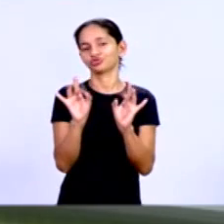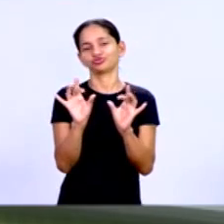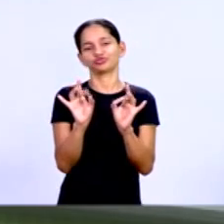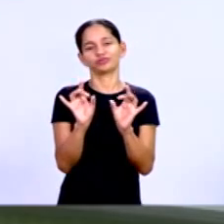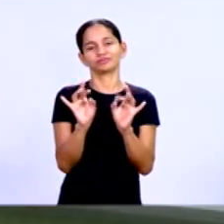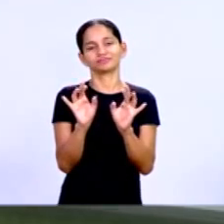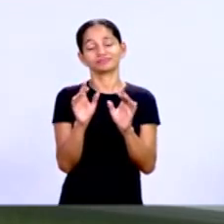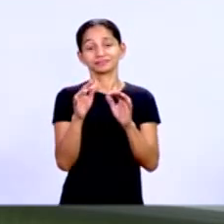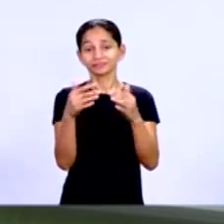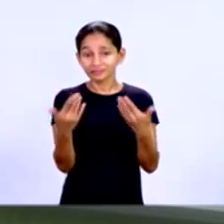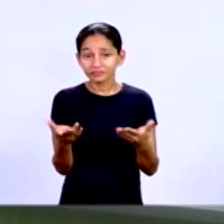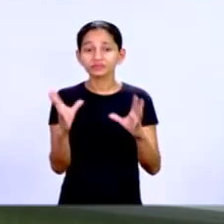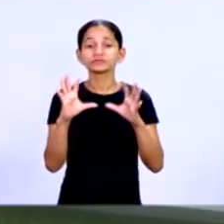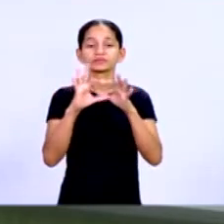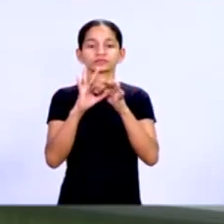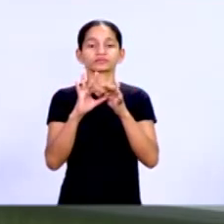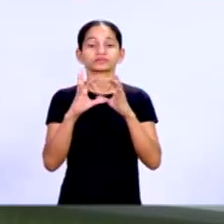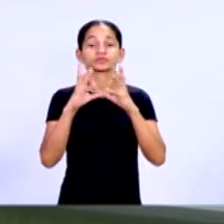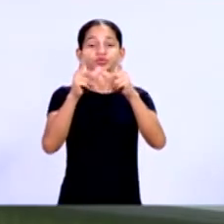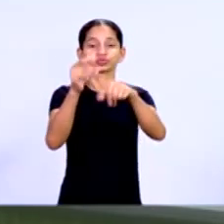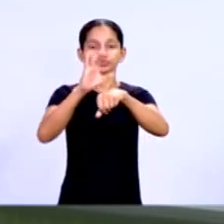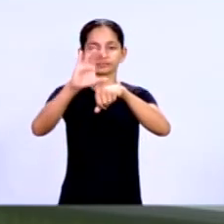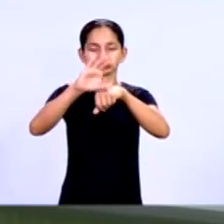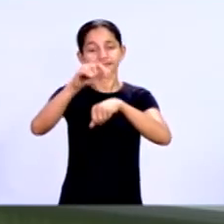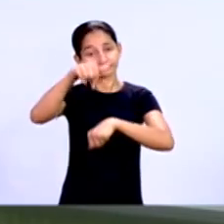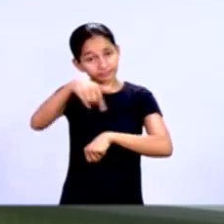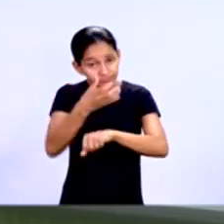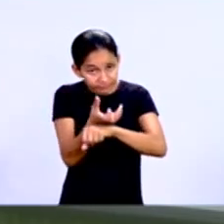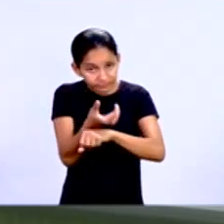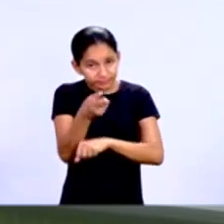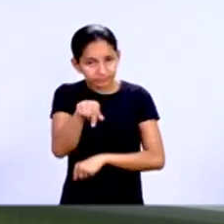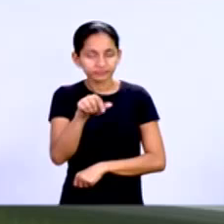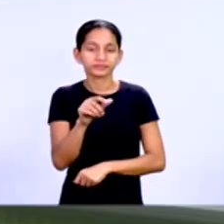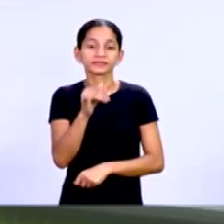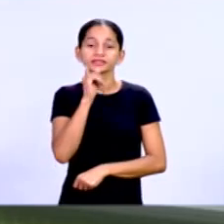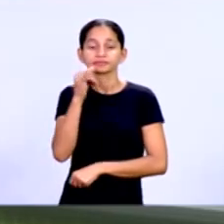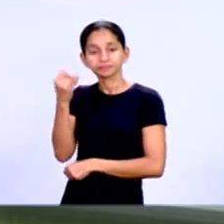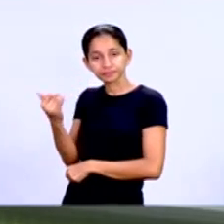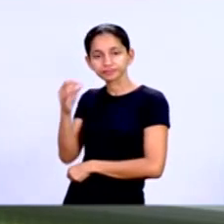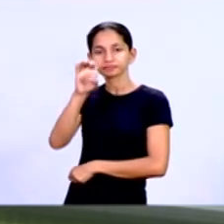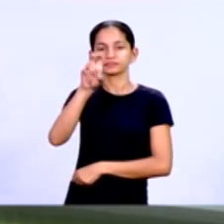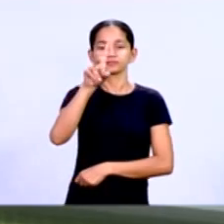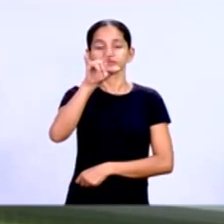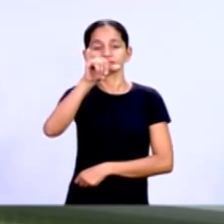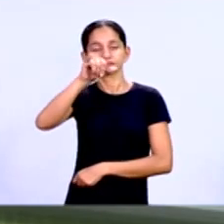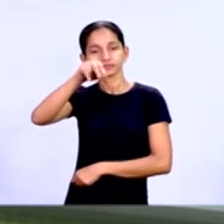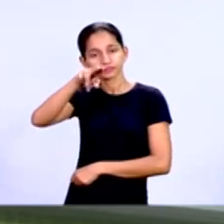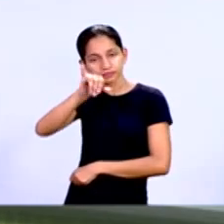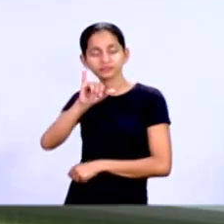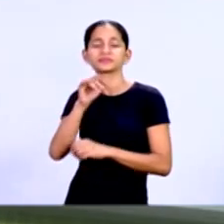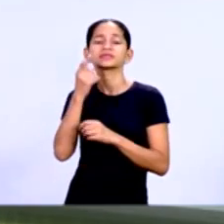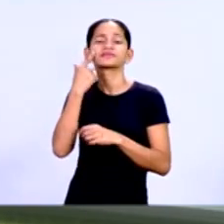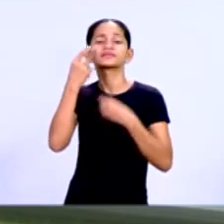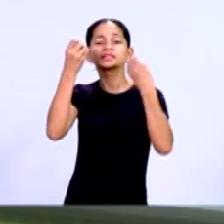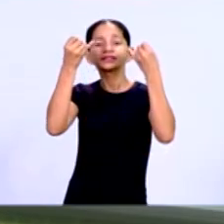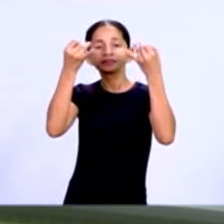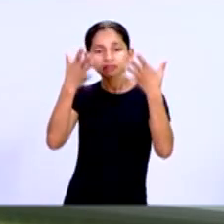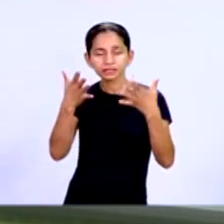verdade, constituiu todo o nosso curso. O professor Ednei, queria que o senhor começasse